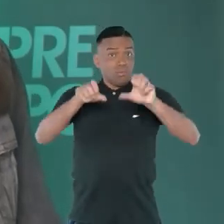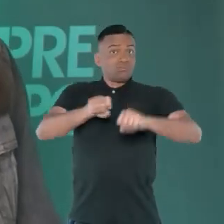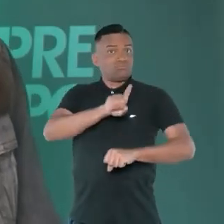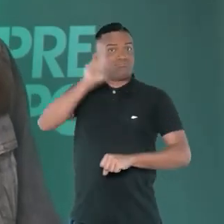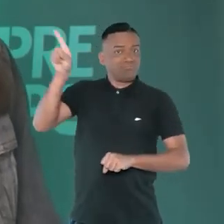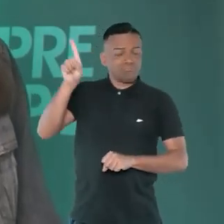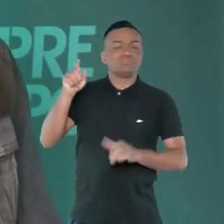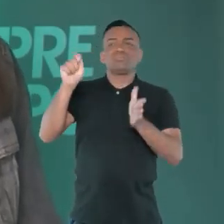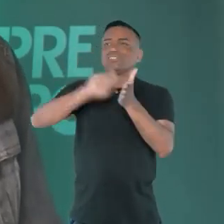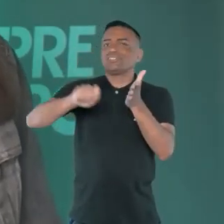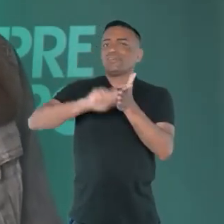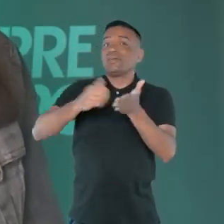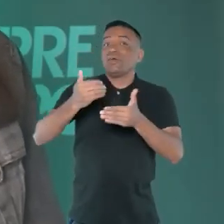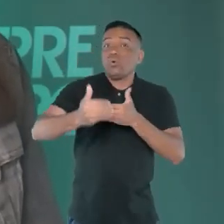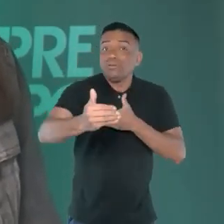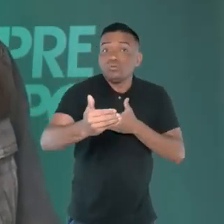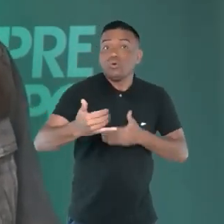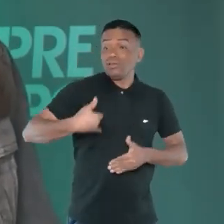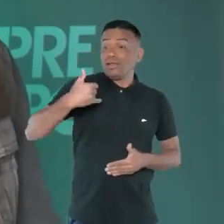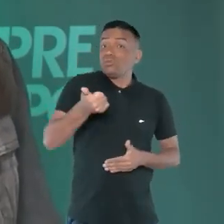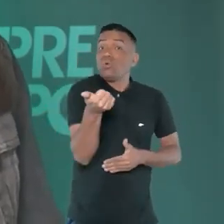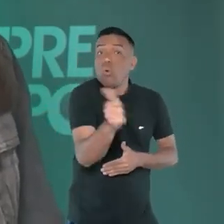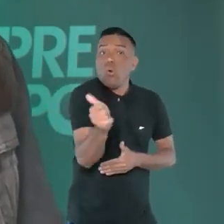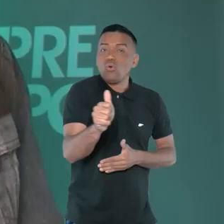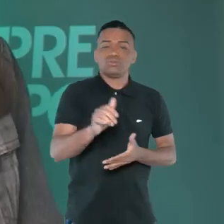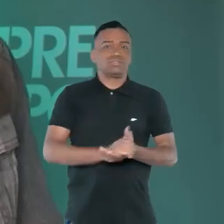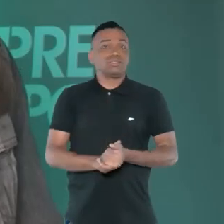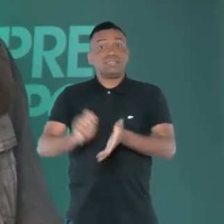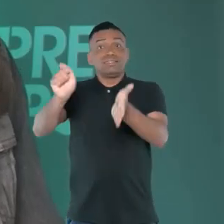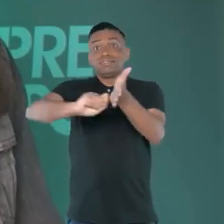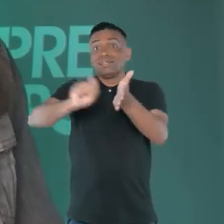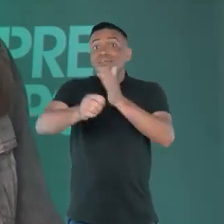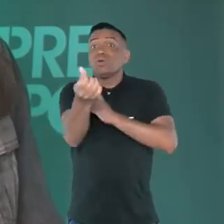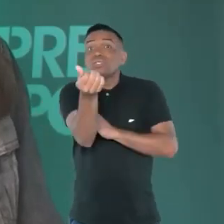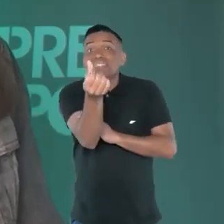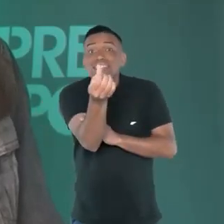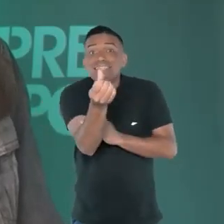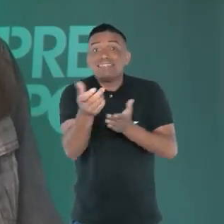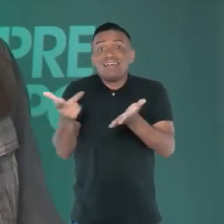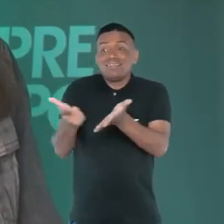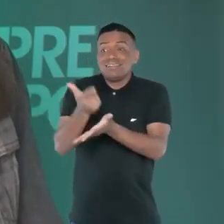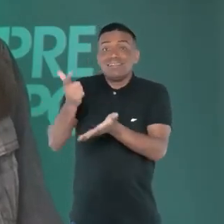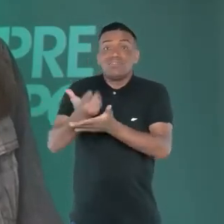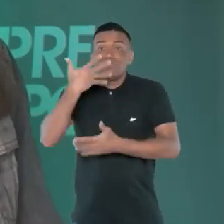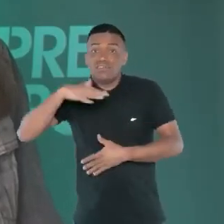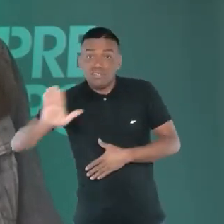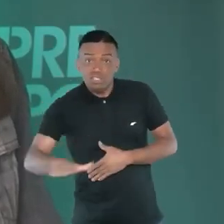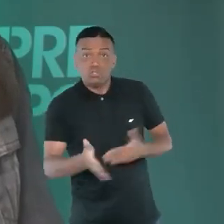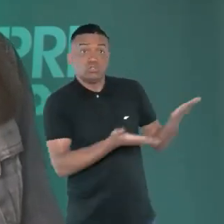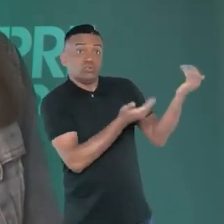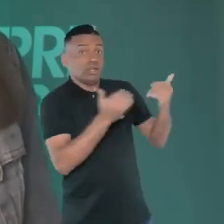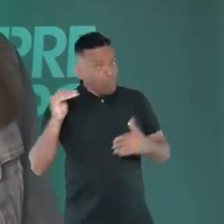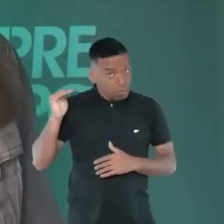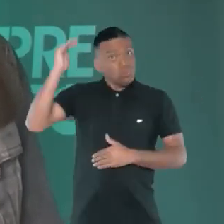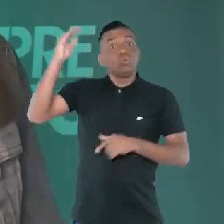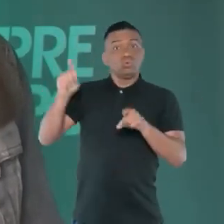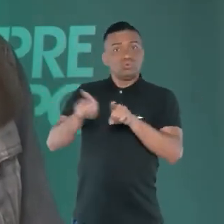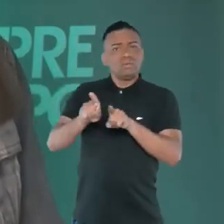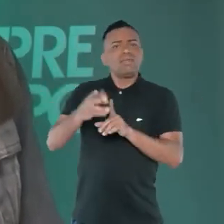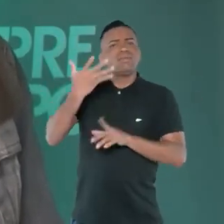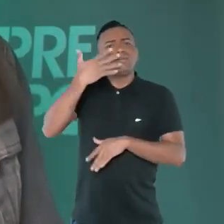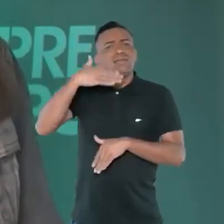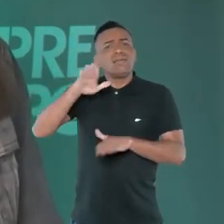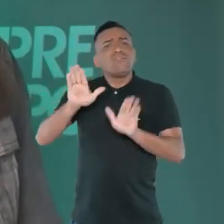Universidade Federal de Minas Gerais, a UFMG. Começou a escrever aos 11 anos e é autora de 16